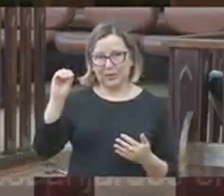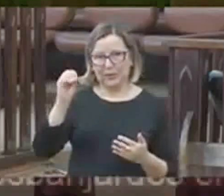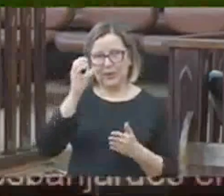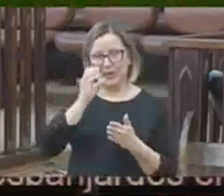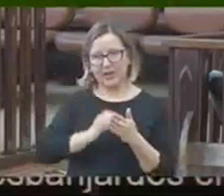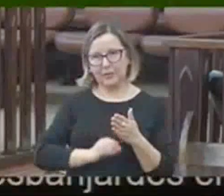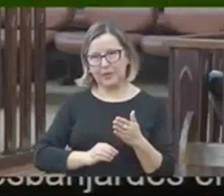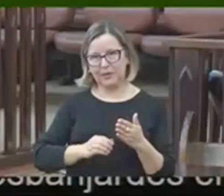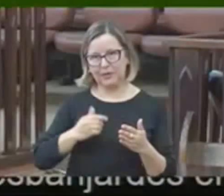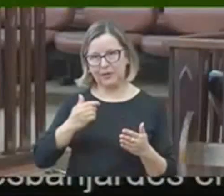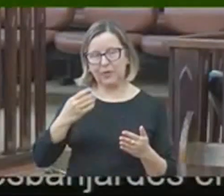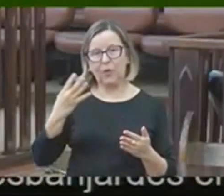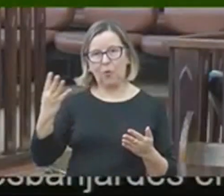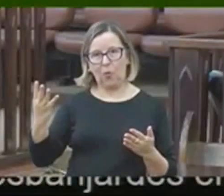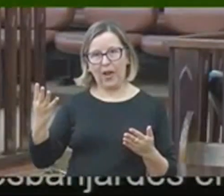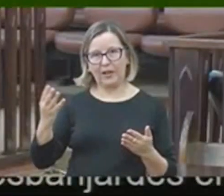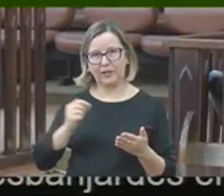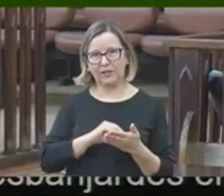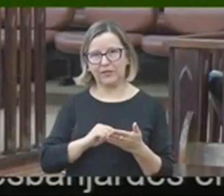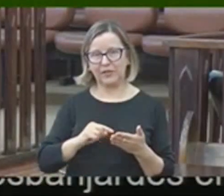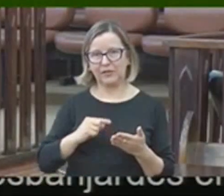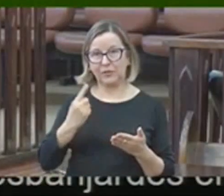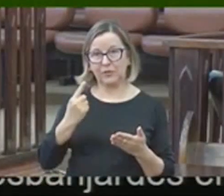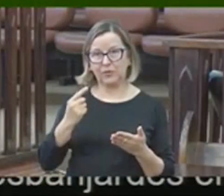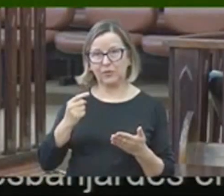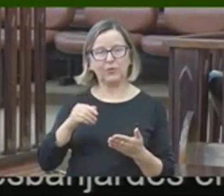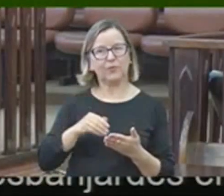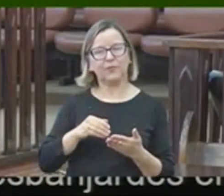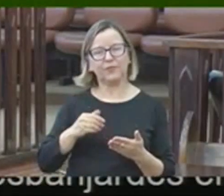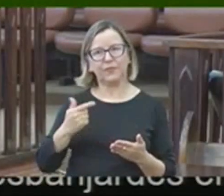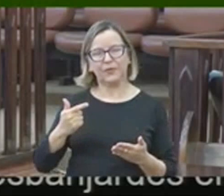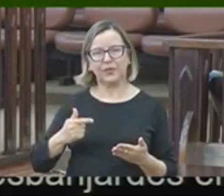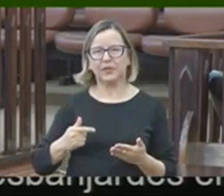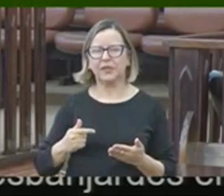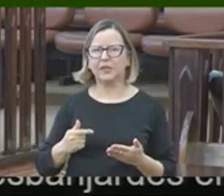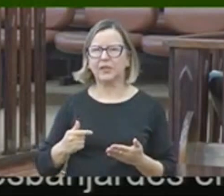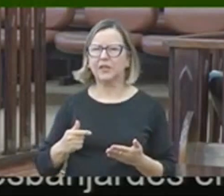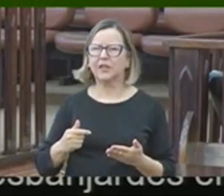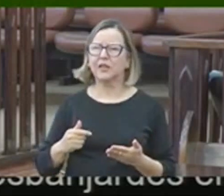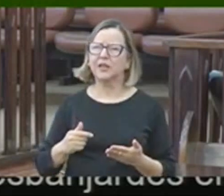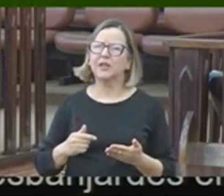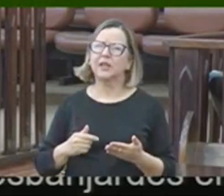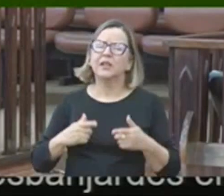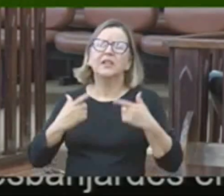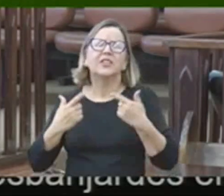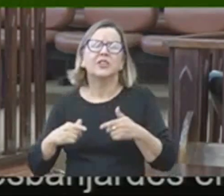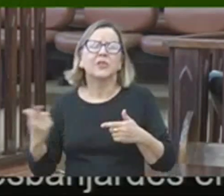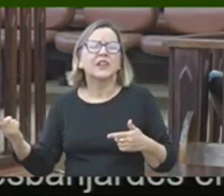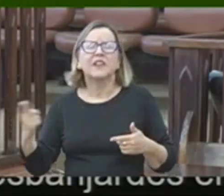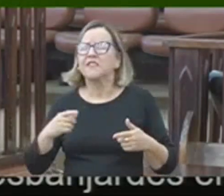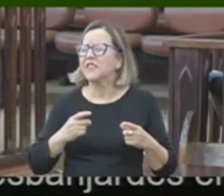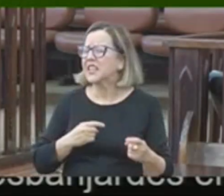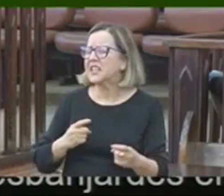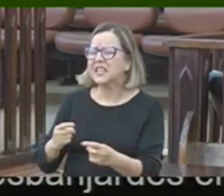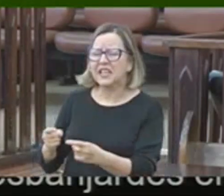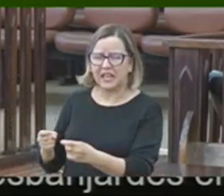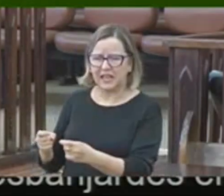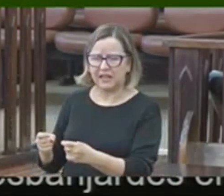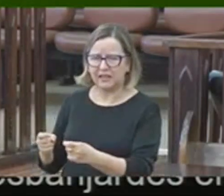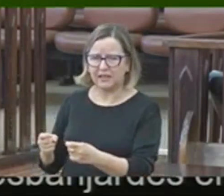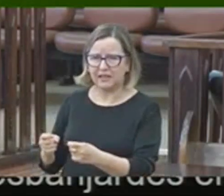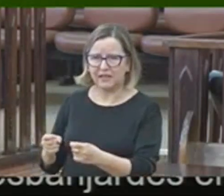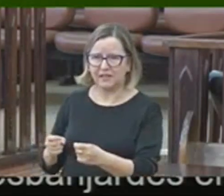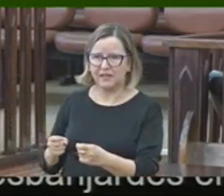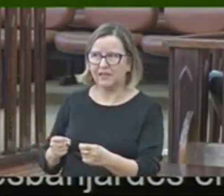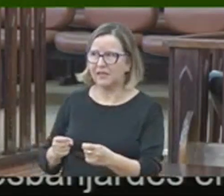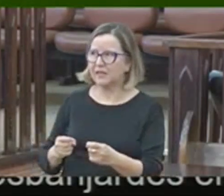seguinte: de onde procedem guerras e contendas que há entre vós? De onde senão dos prazeres